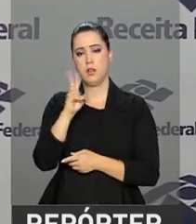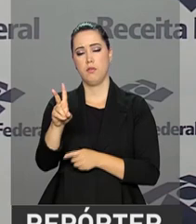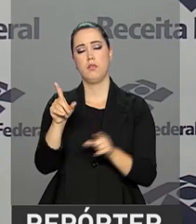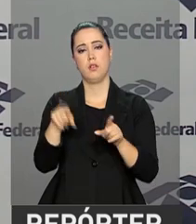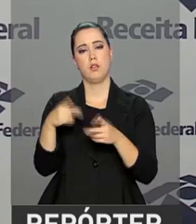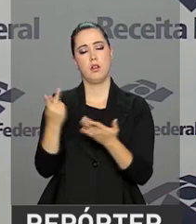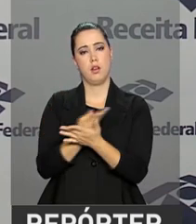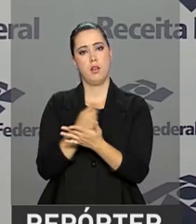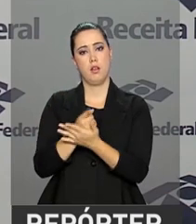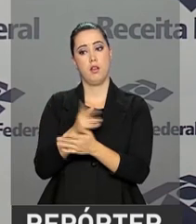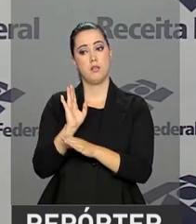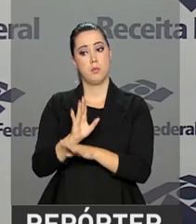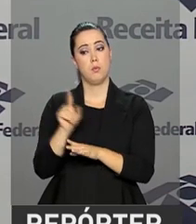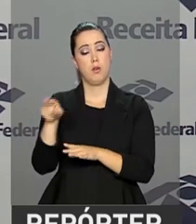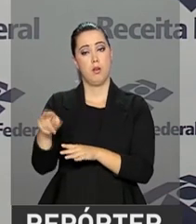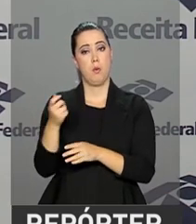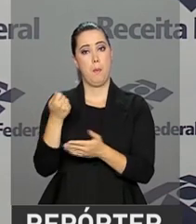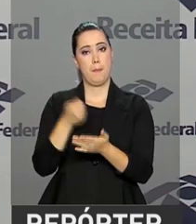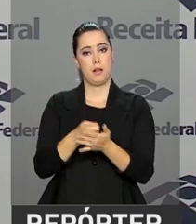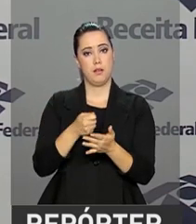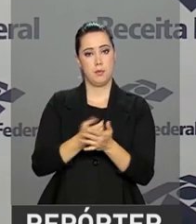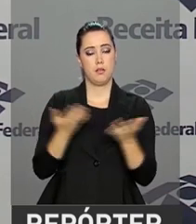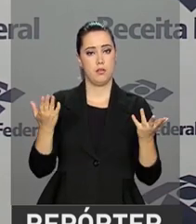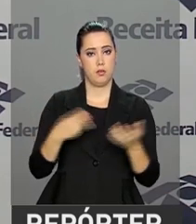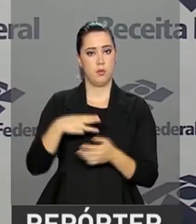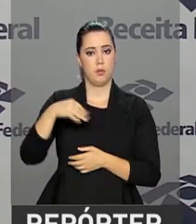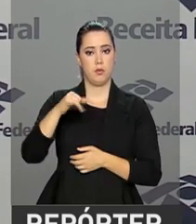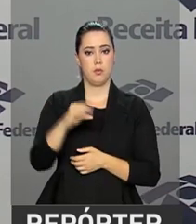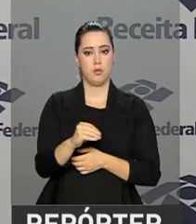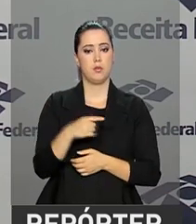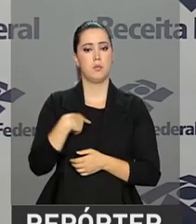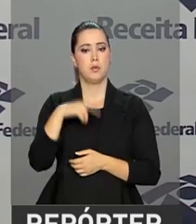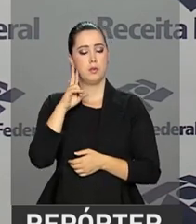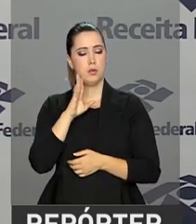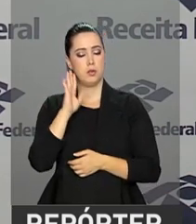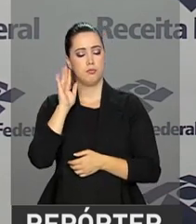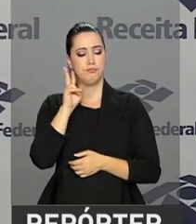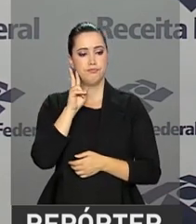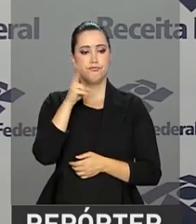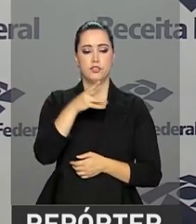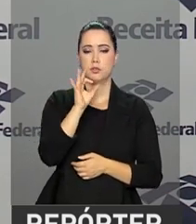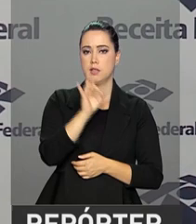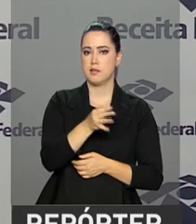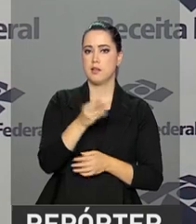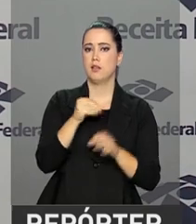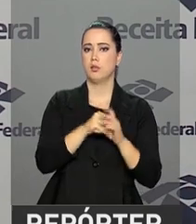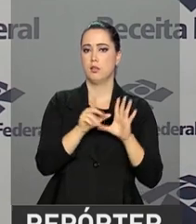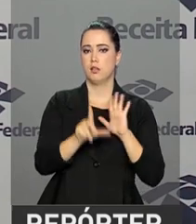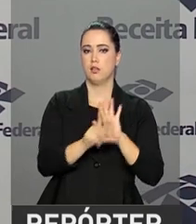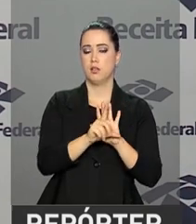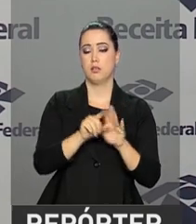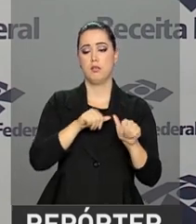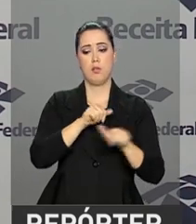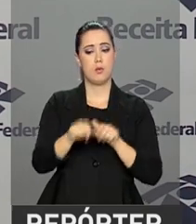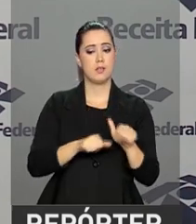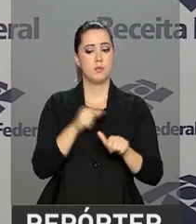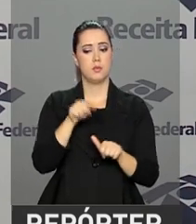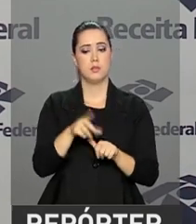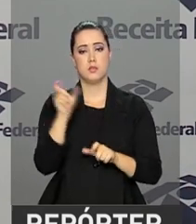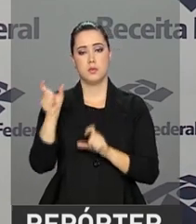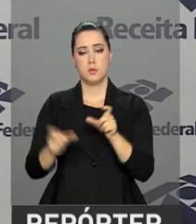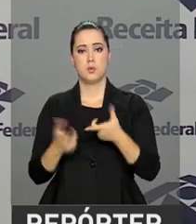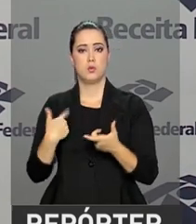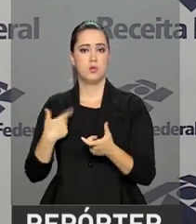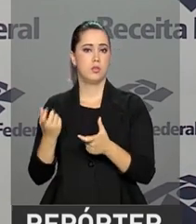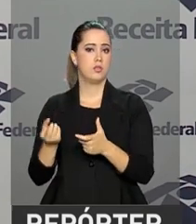dessas contribuições e agora em maio a sua entender constitucional e com essa alteração muito enquanto muitos contribuintes estavam